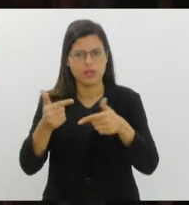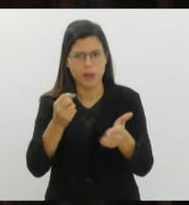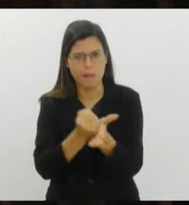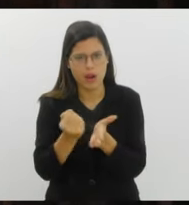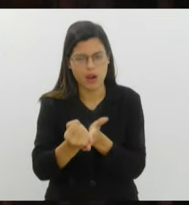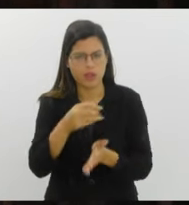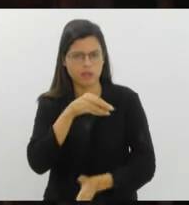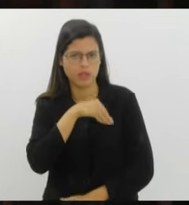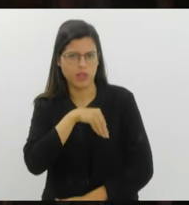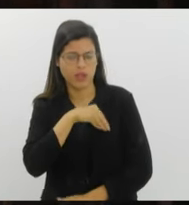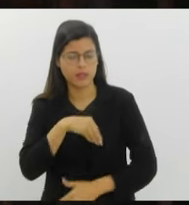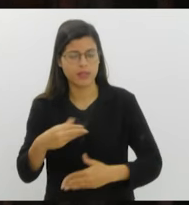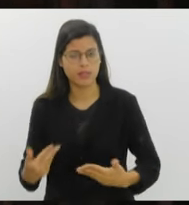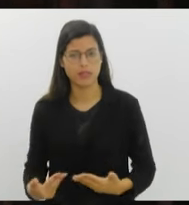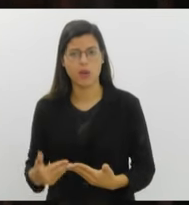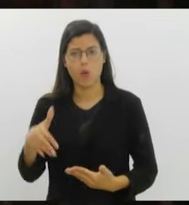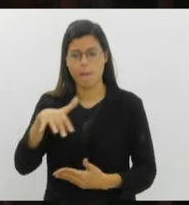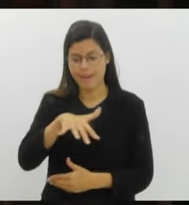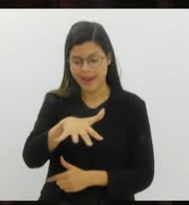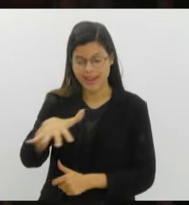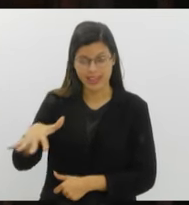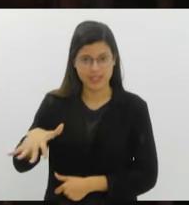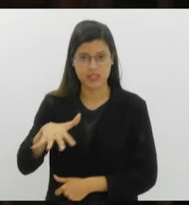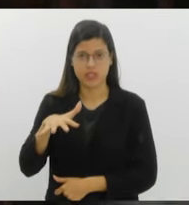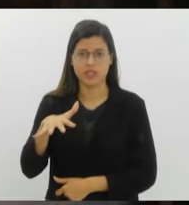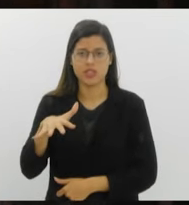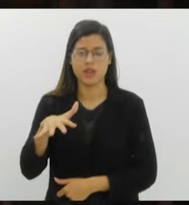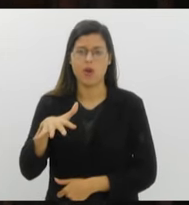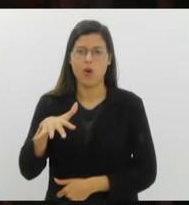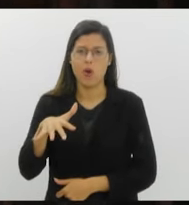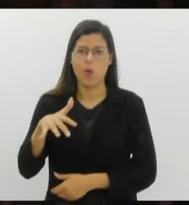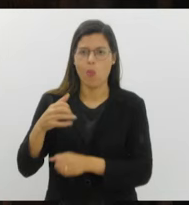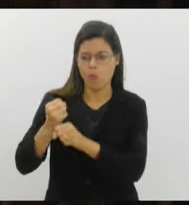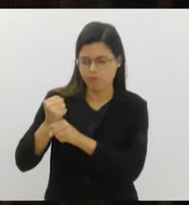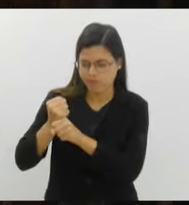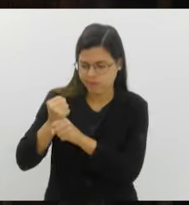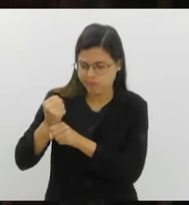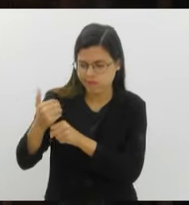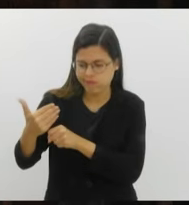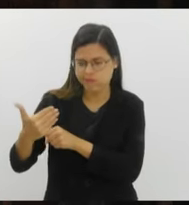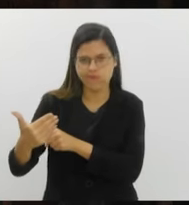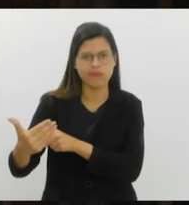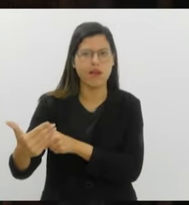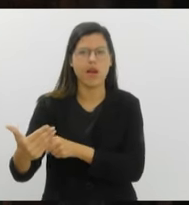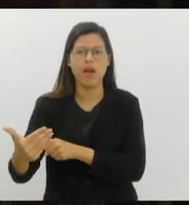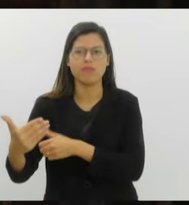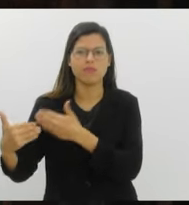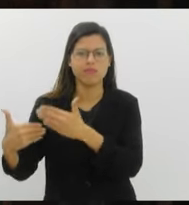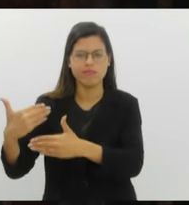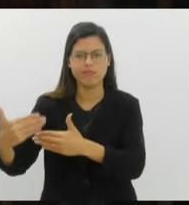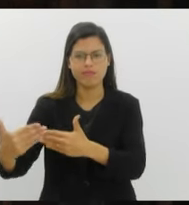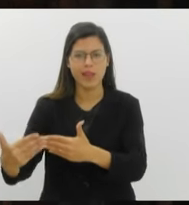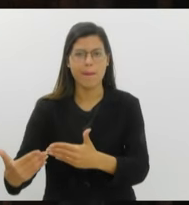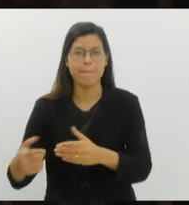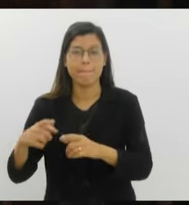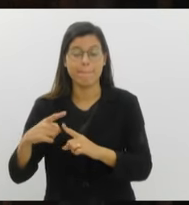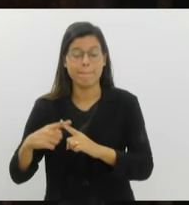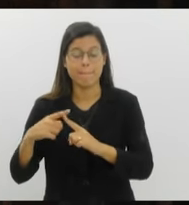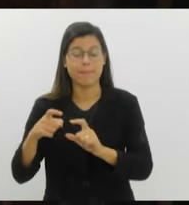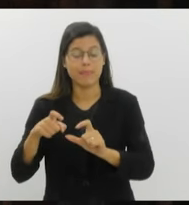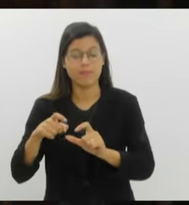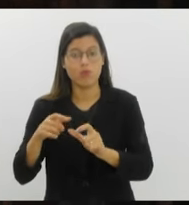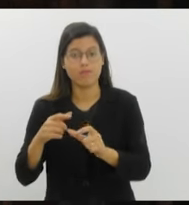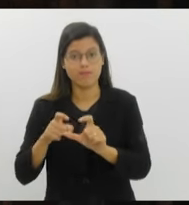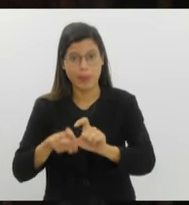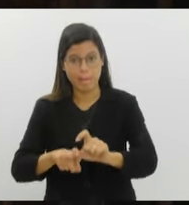cidade, uma região que a cada ano que passa fica cada vez mais dependente do município de Nova Friburgo, que apesar